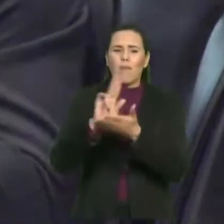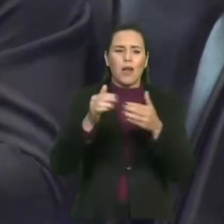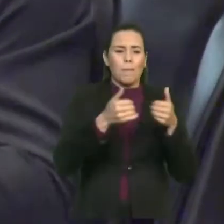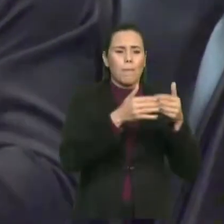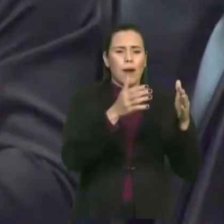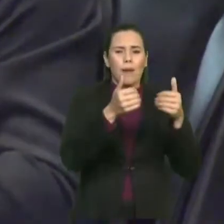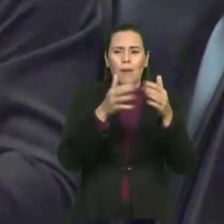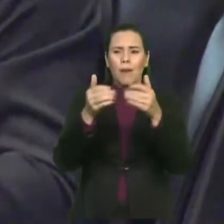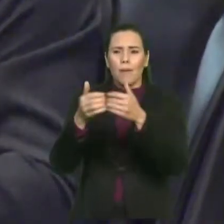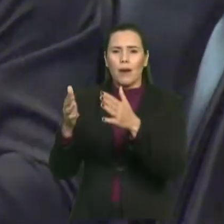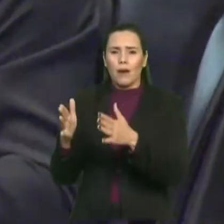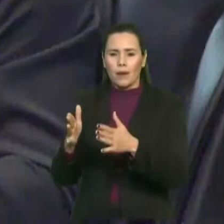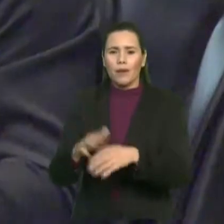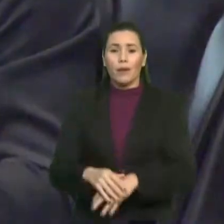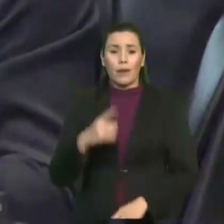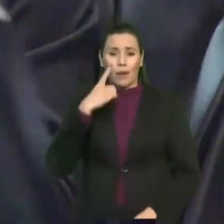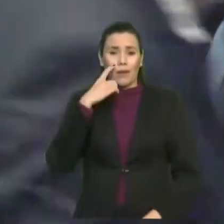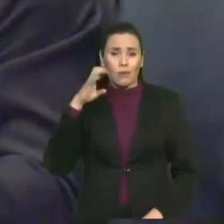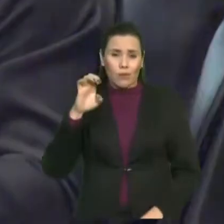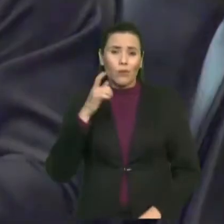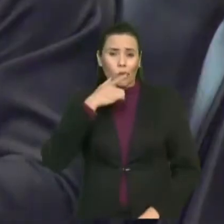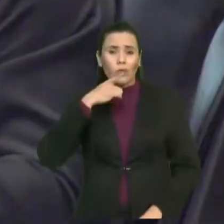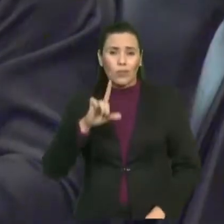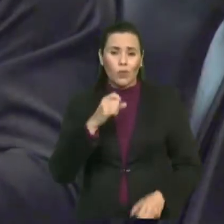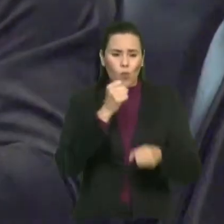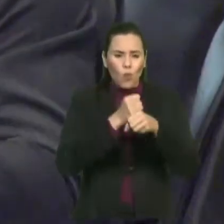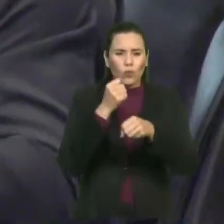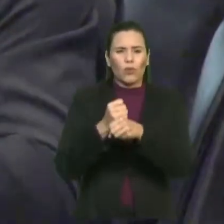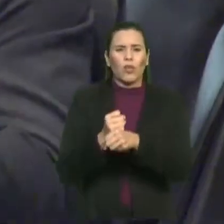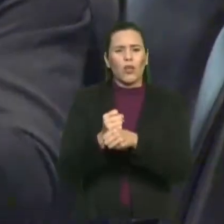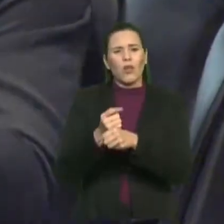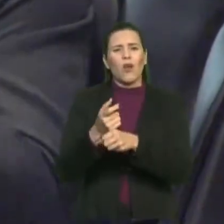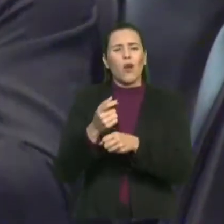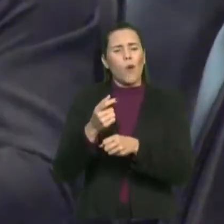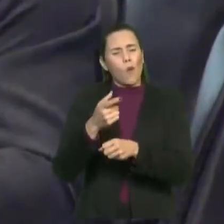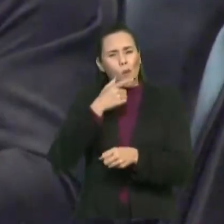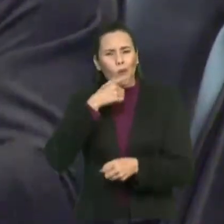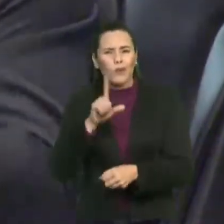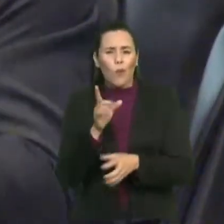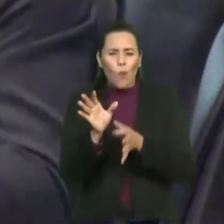mas o Edvaldo, ele conseguiu construir um trabalho muito